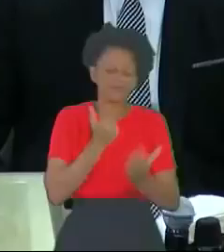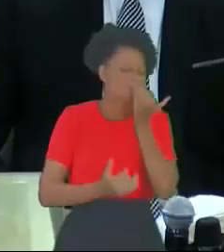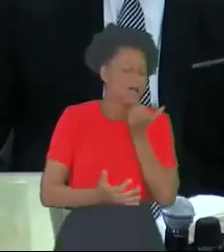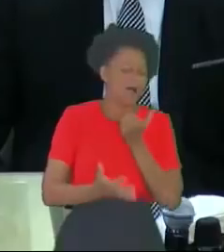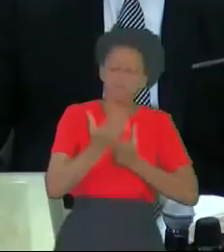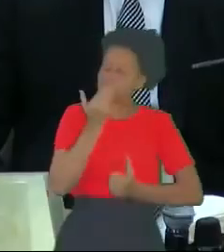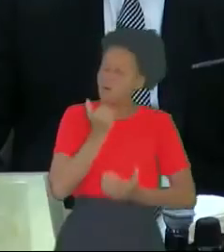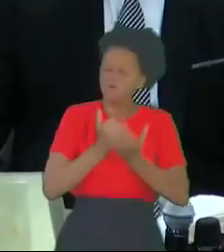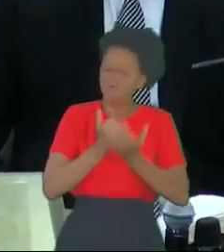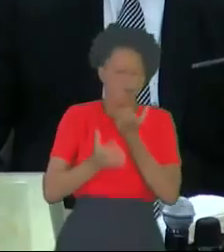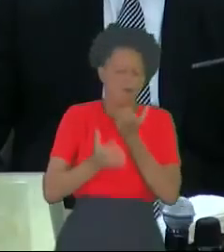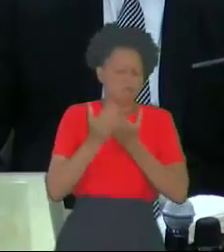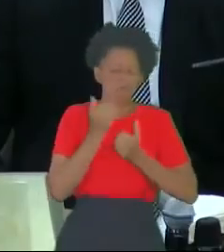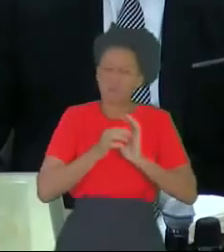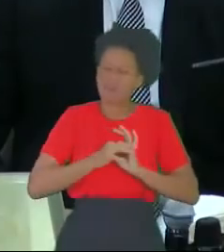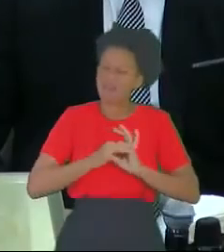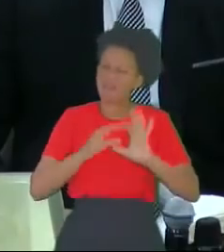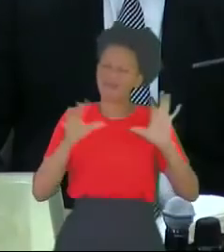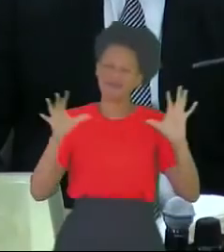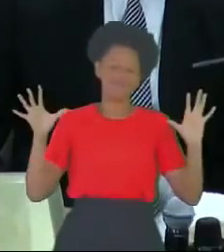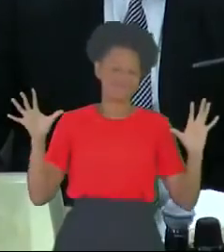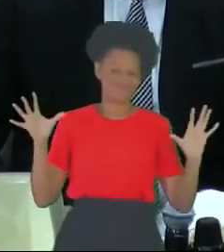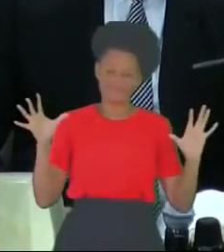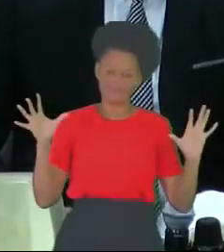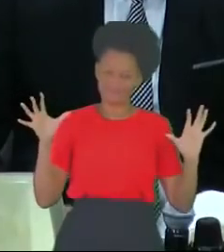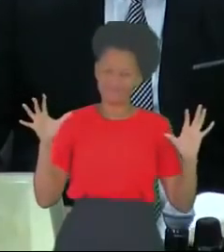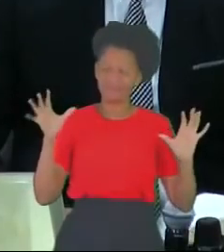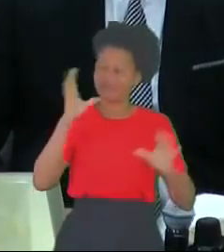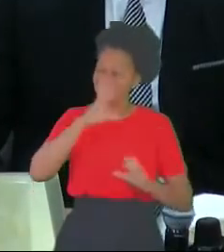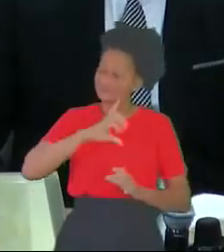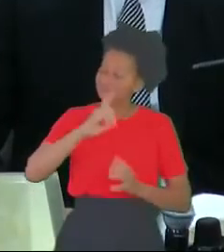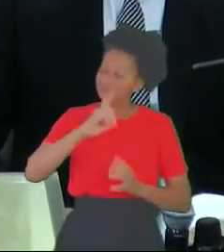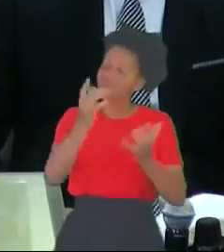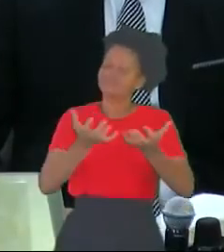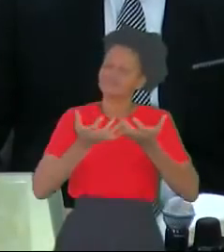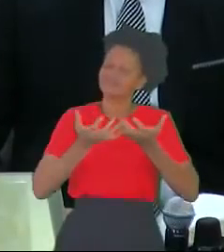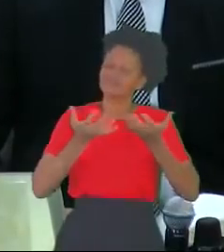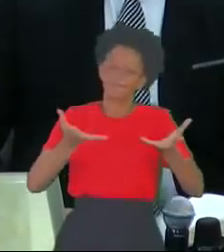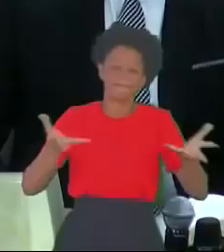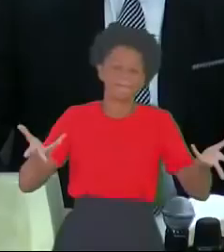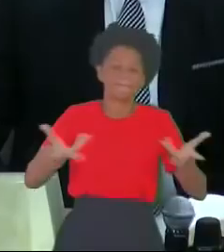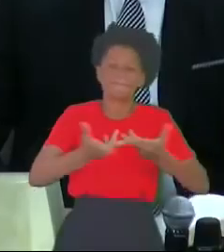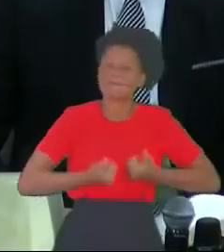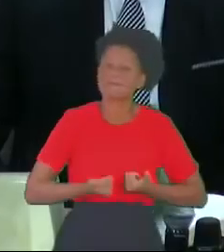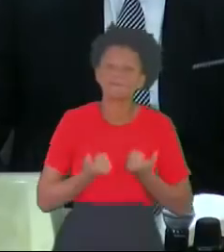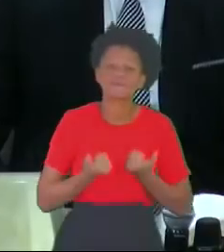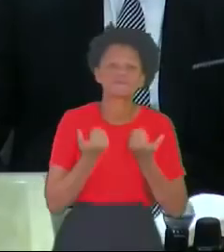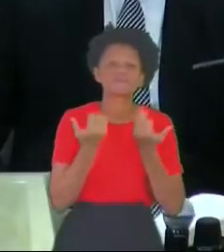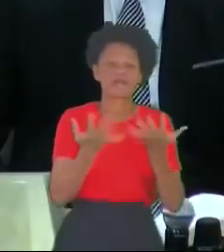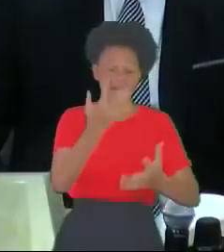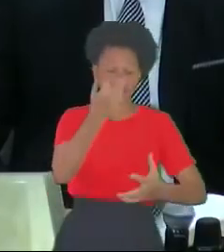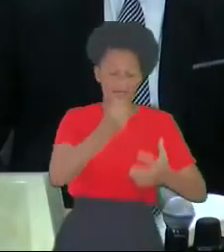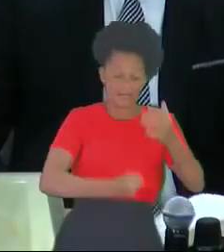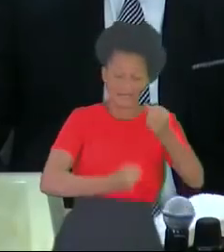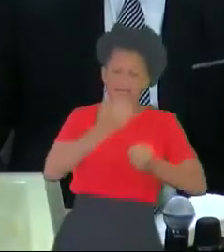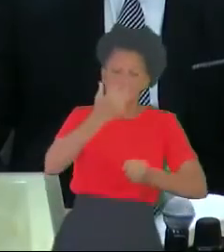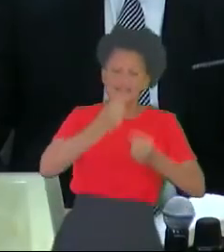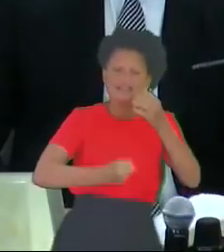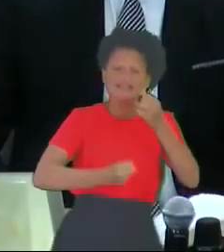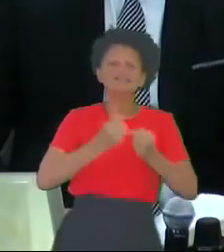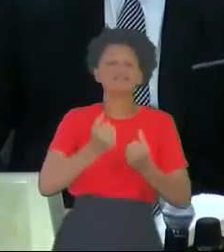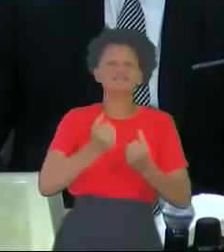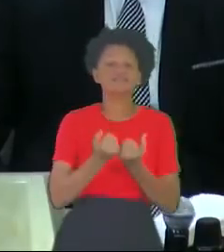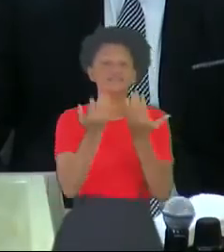abundantemente, ó amados. Meus irmãos amados, Deus quer fazer maravilha. Leite, ele quer trazer leite, ele quer